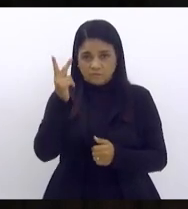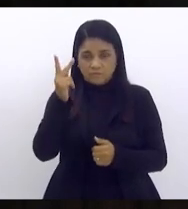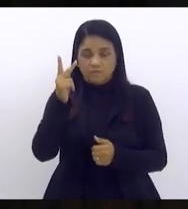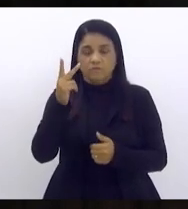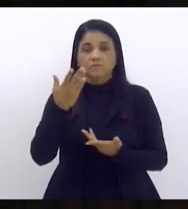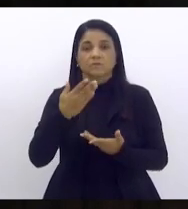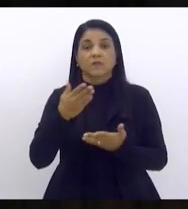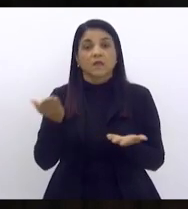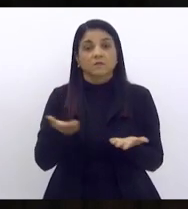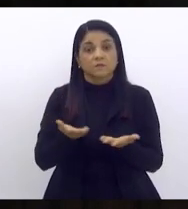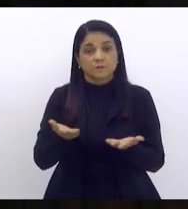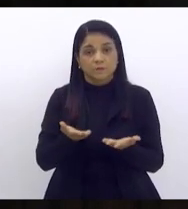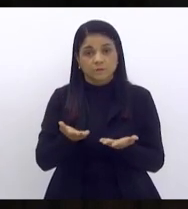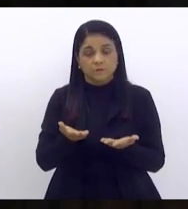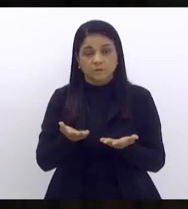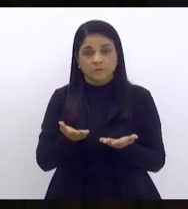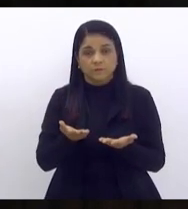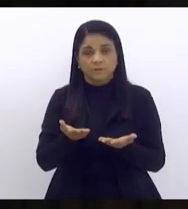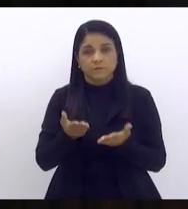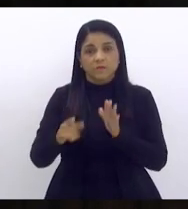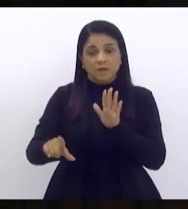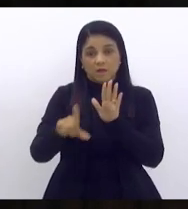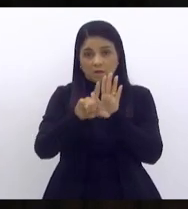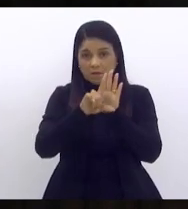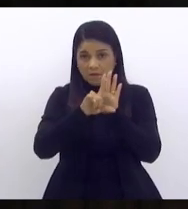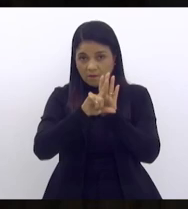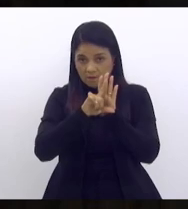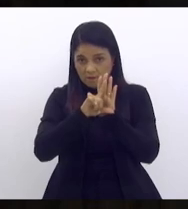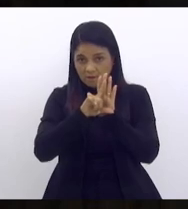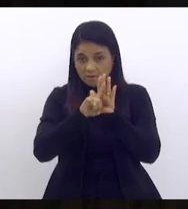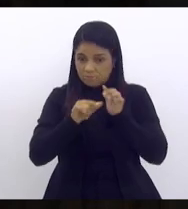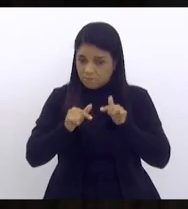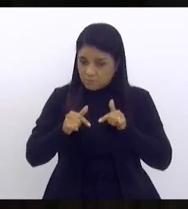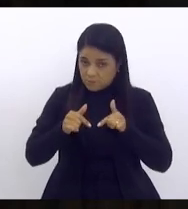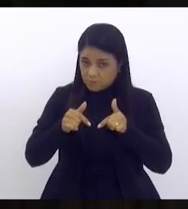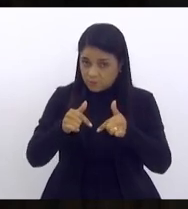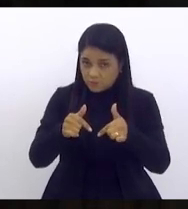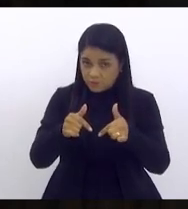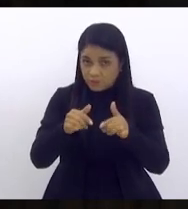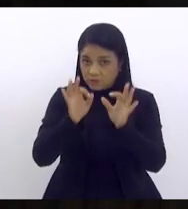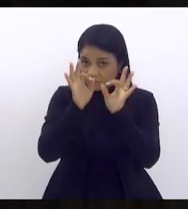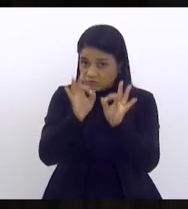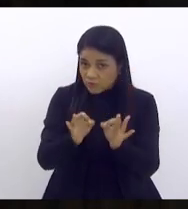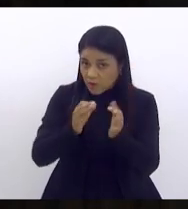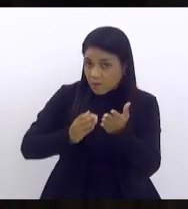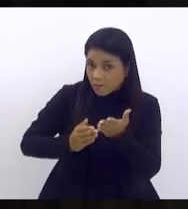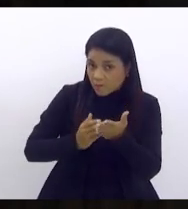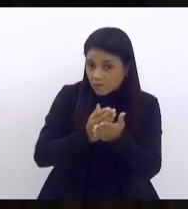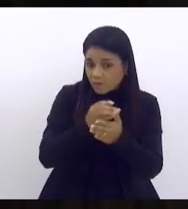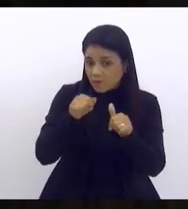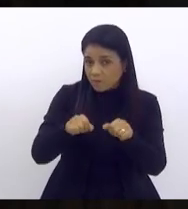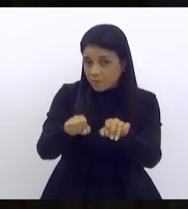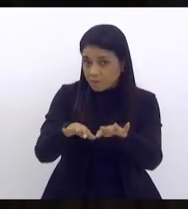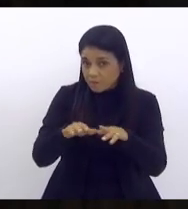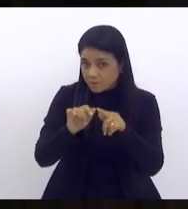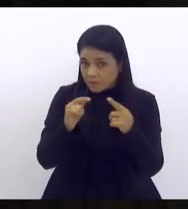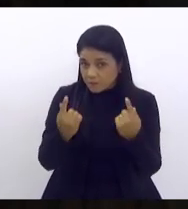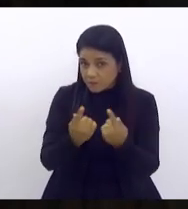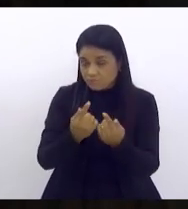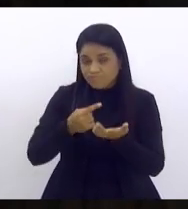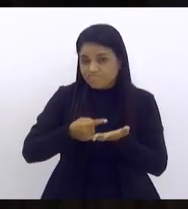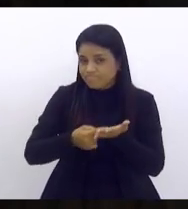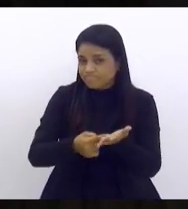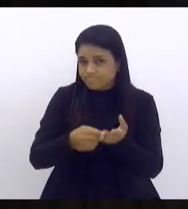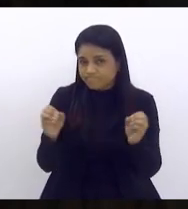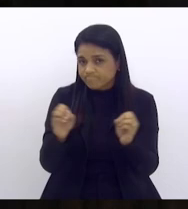data, a lei, embora em vigor, que agora já é lei, foi aprovada aqui em plenário, não foi cumprida